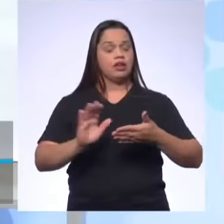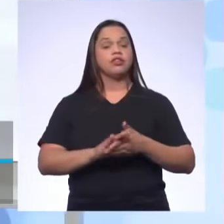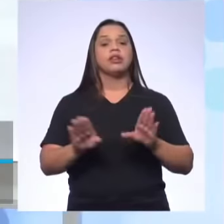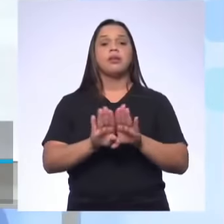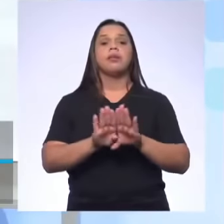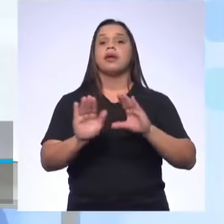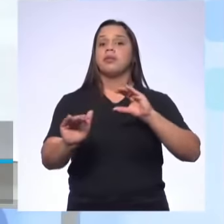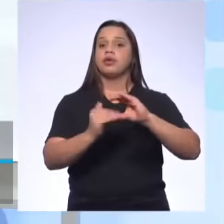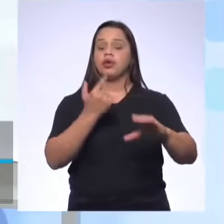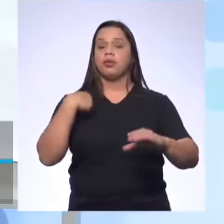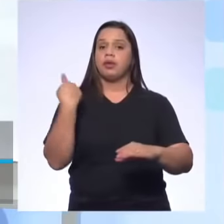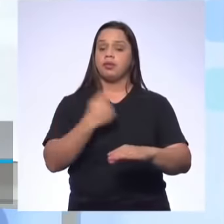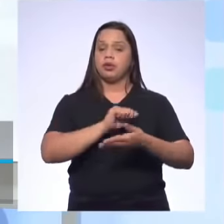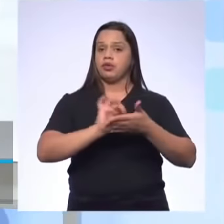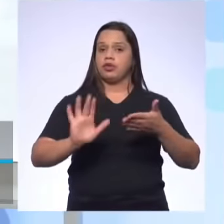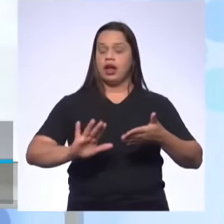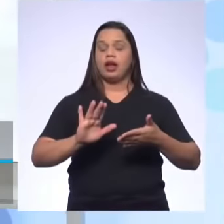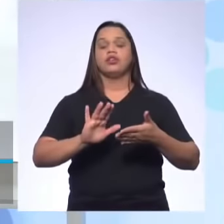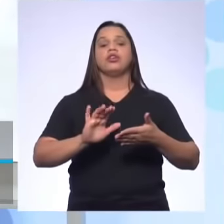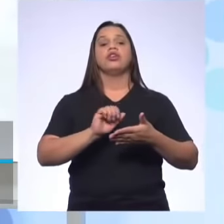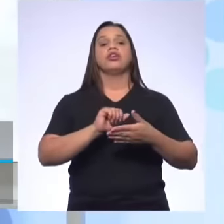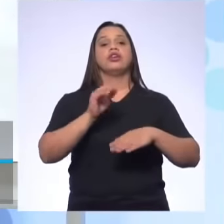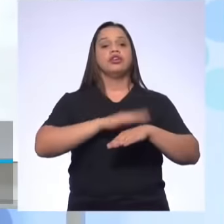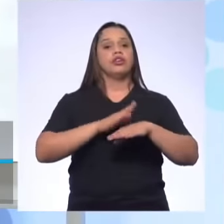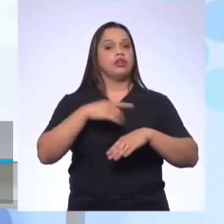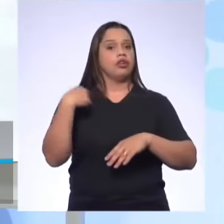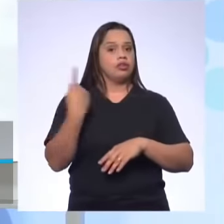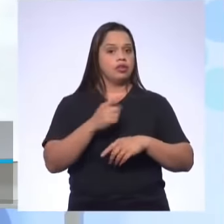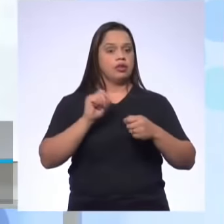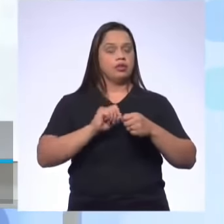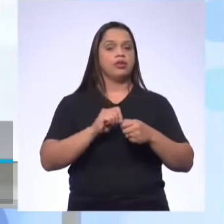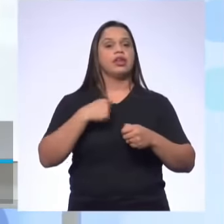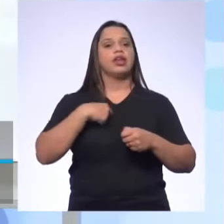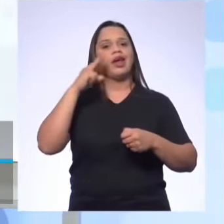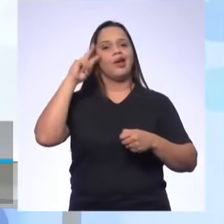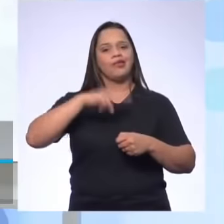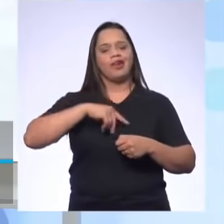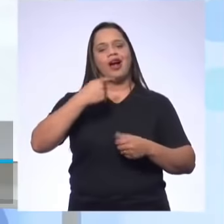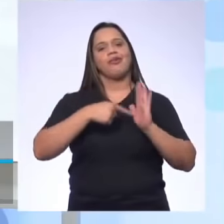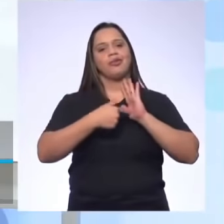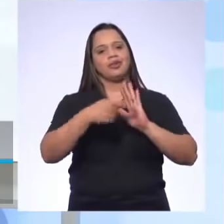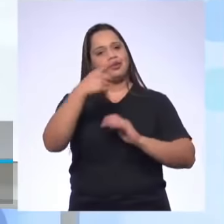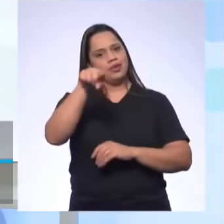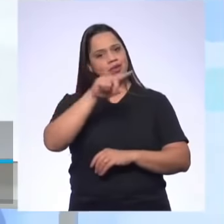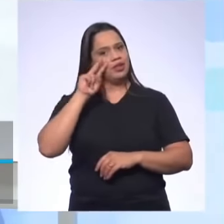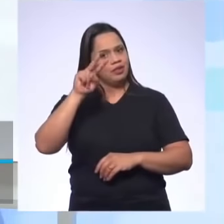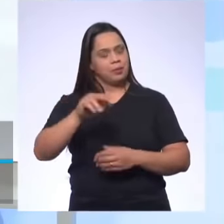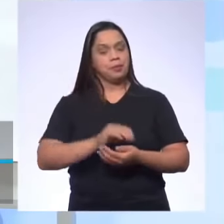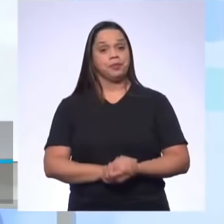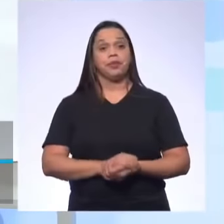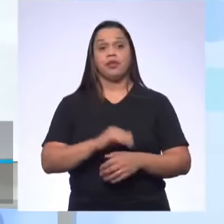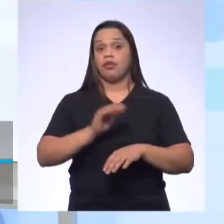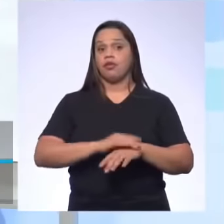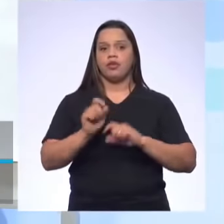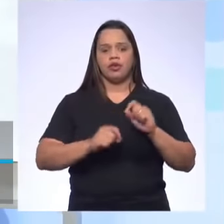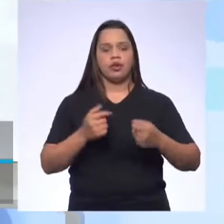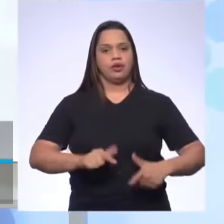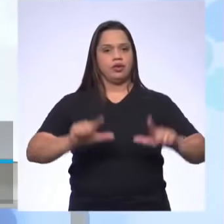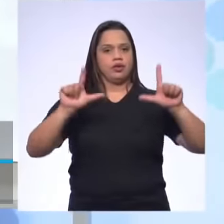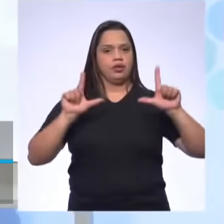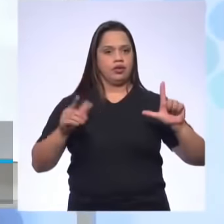ele fez de um exercício que nós demos, que eu achei bem interessante e eu resolvi passar na aula. O que nós vamos fazer? Marcos, passa lá